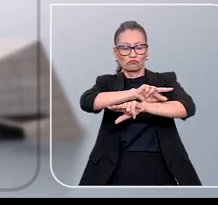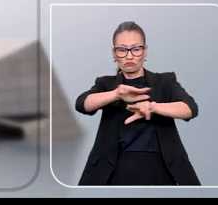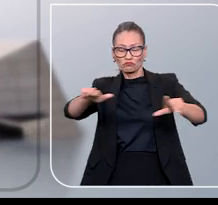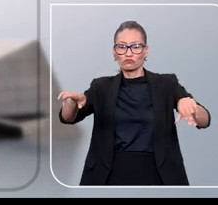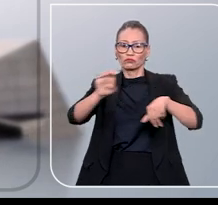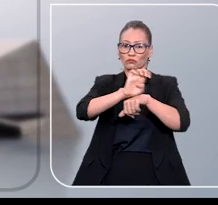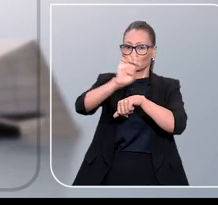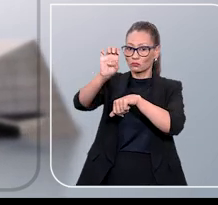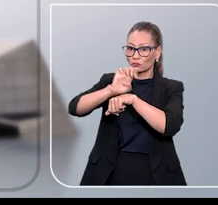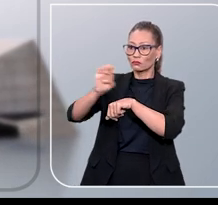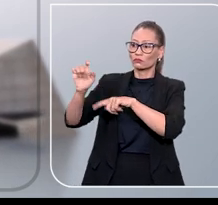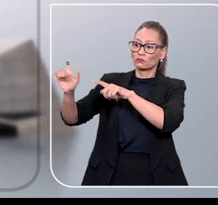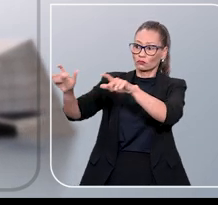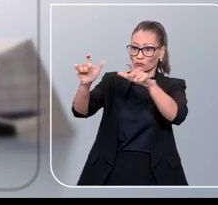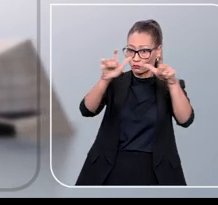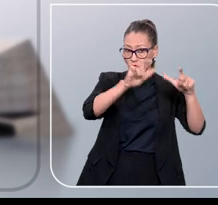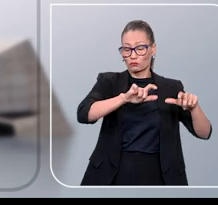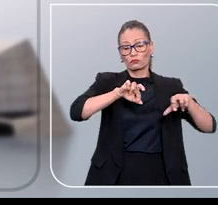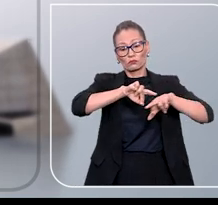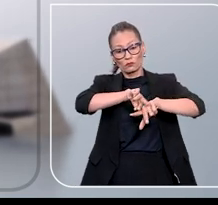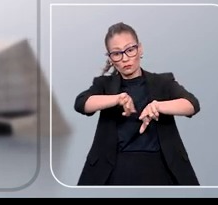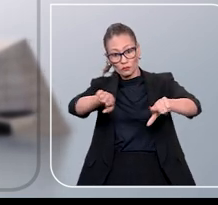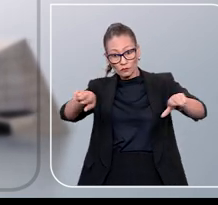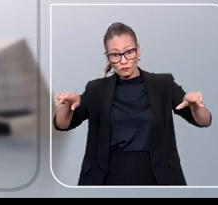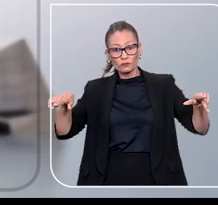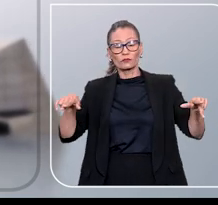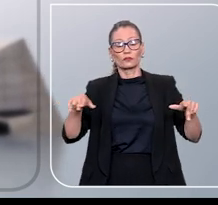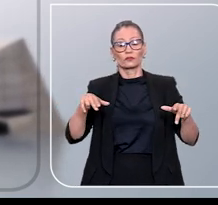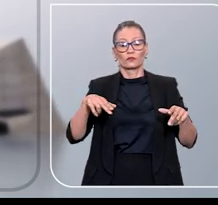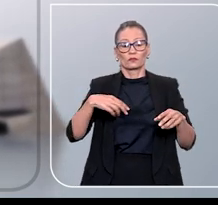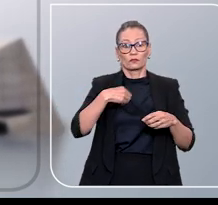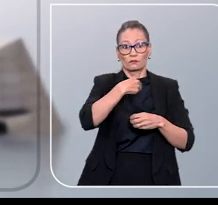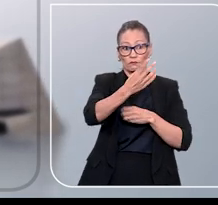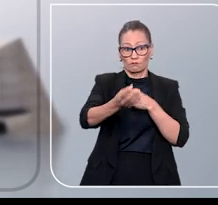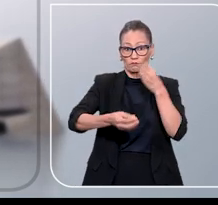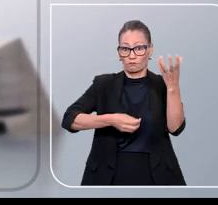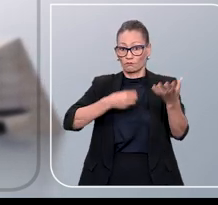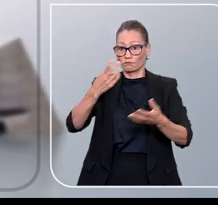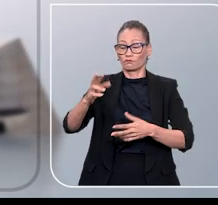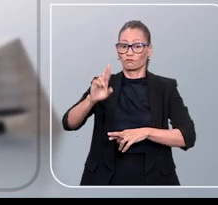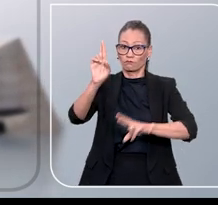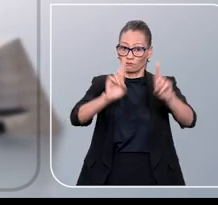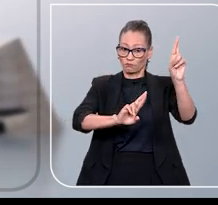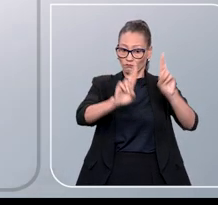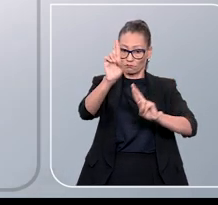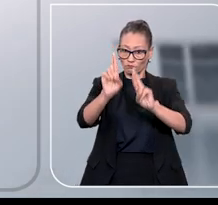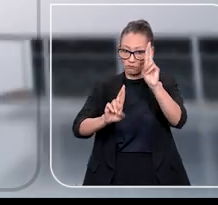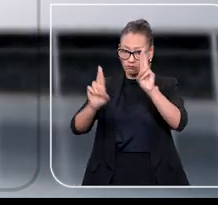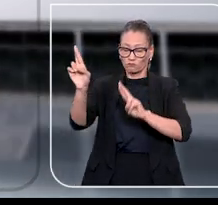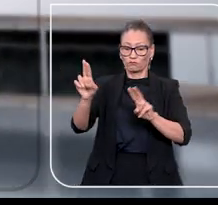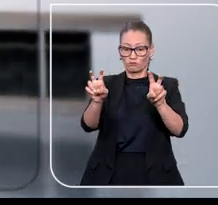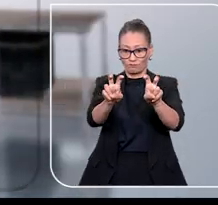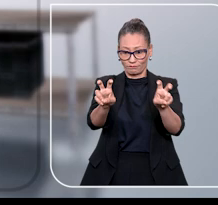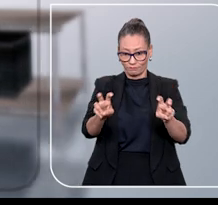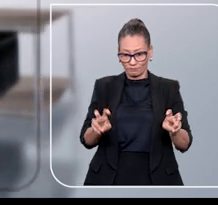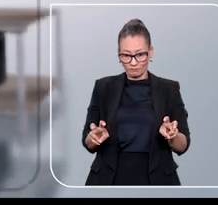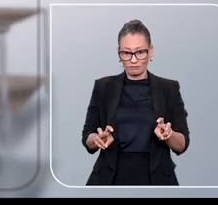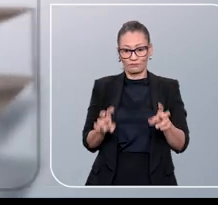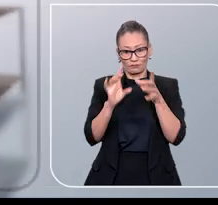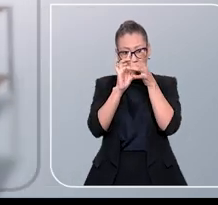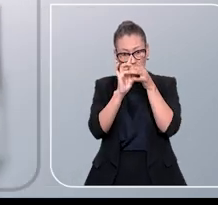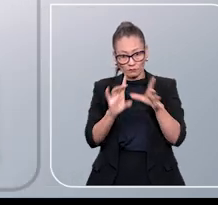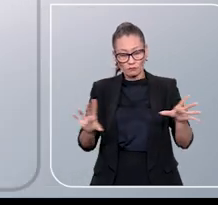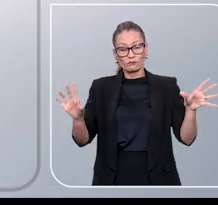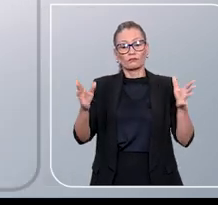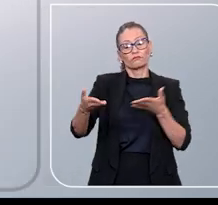estados e regiões. Diversa também é a distribuição das cadeiras da Corte, feita de forma democrática e